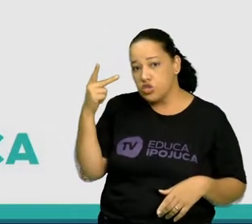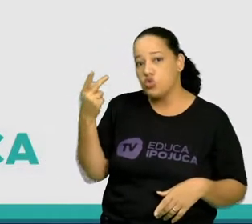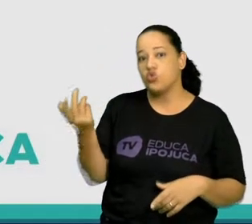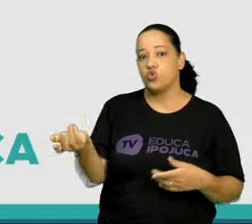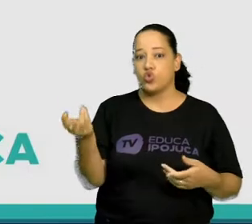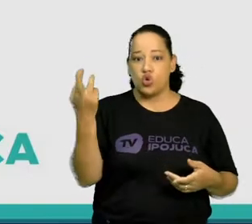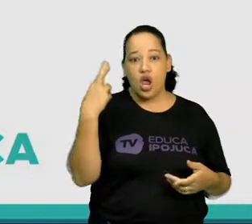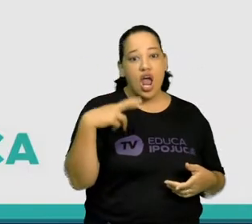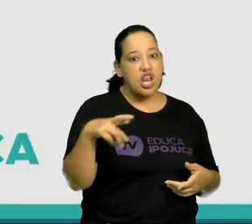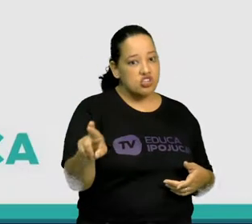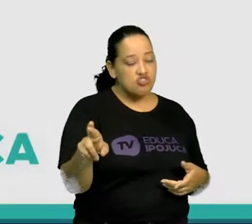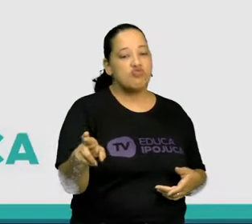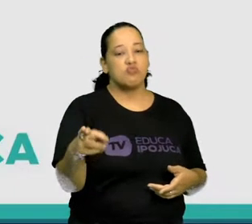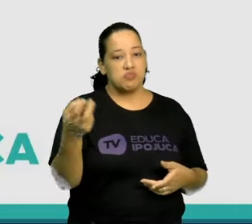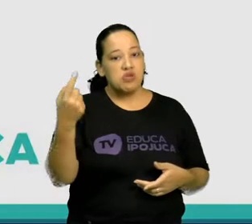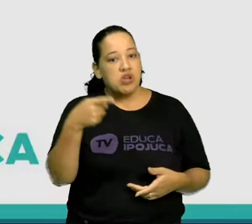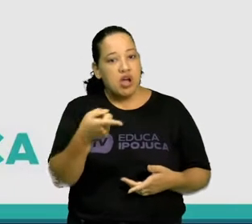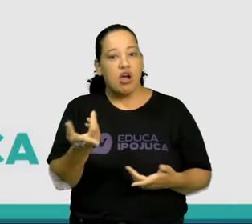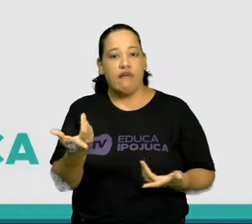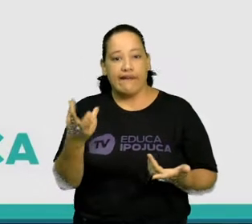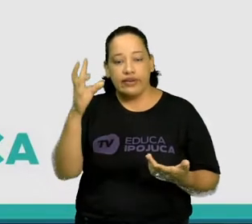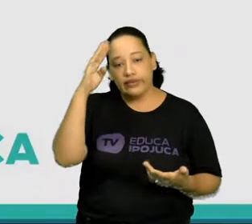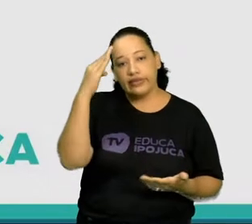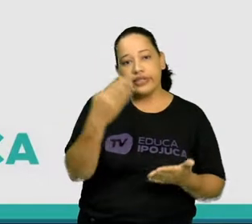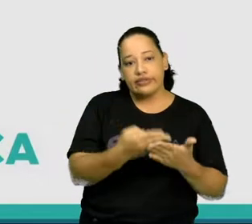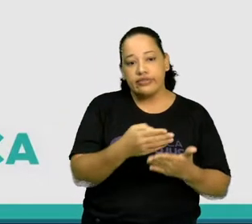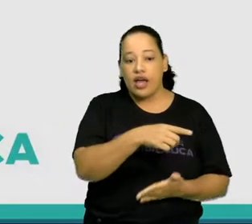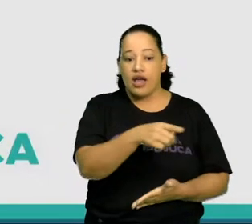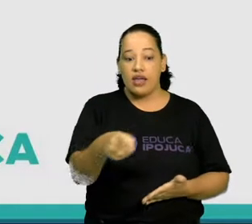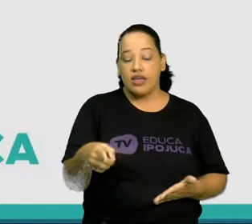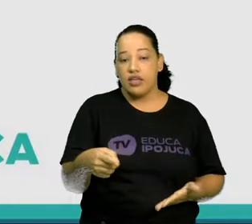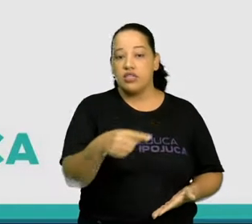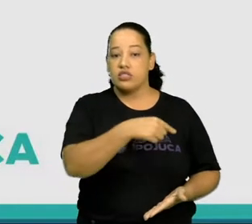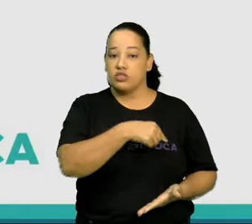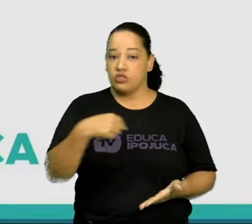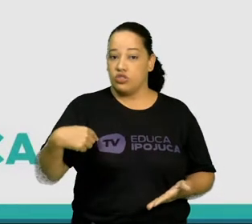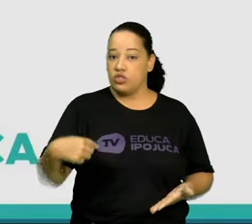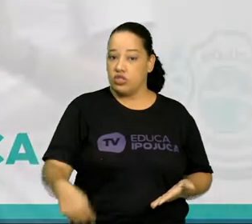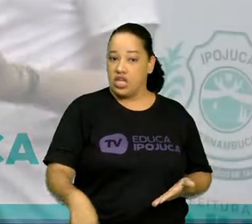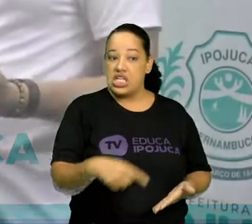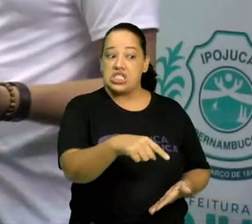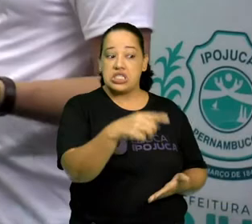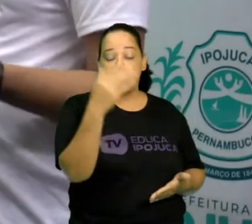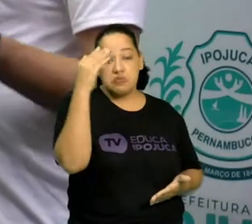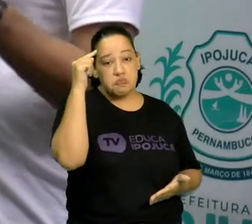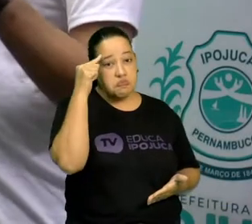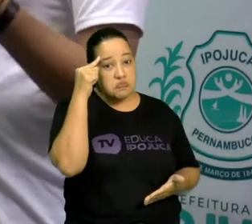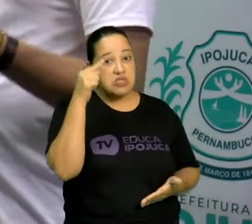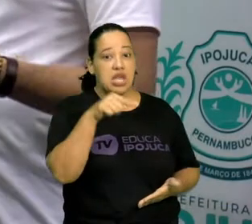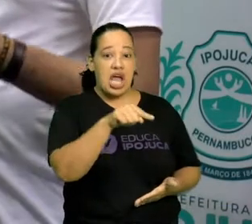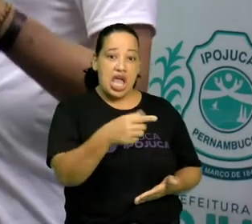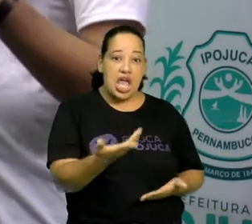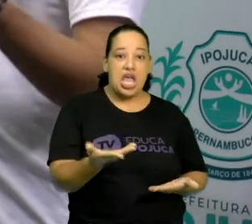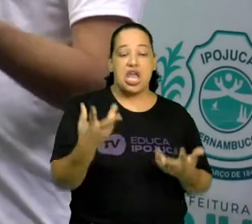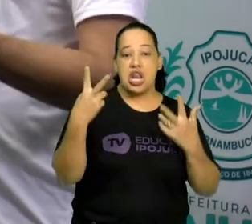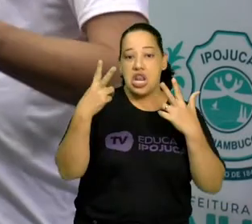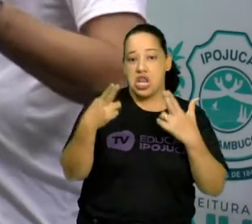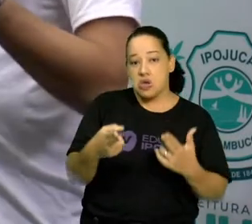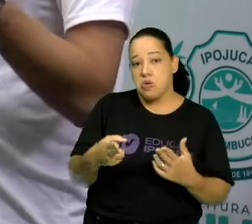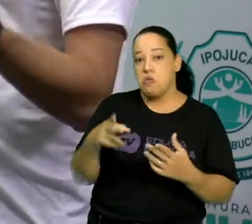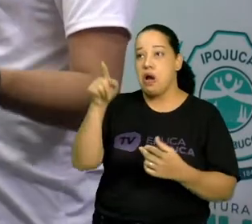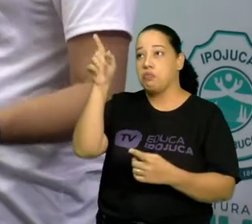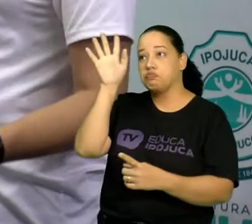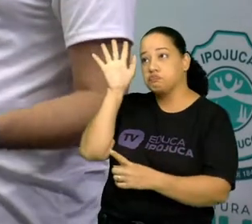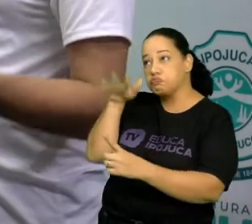reverência. Os orientais consideravam estes bonecos como verdadeiros deuses, dotados de